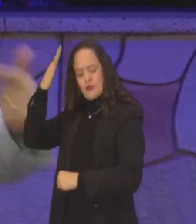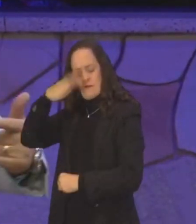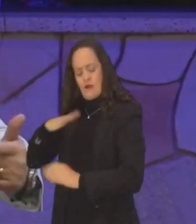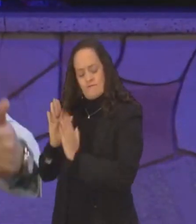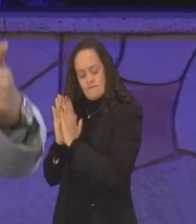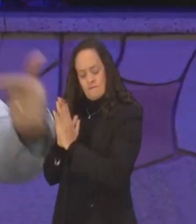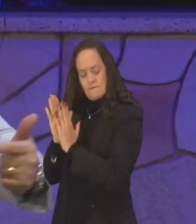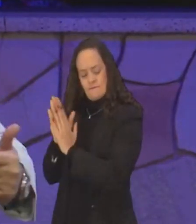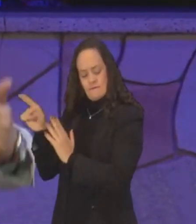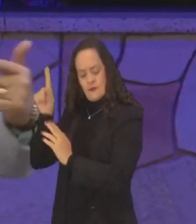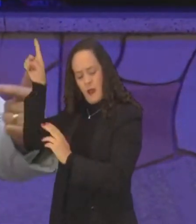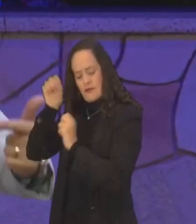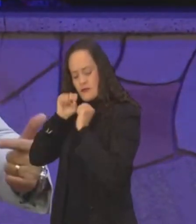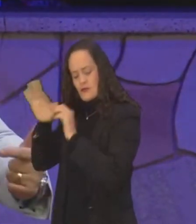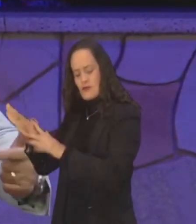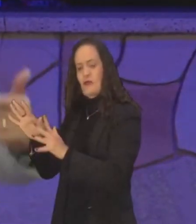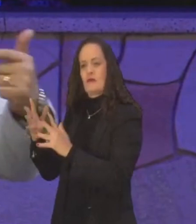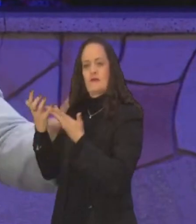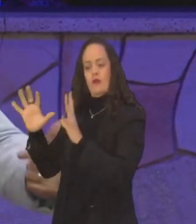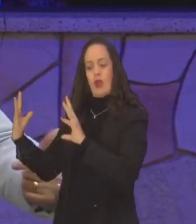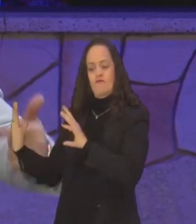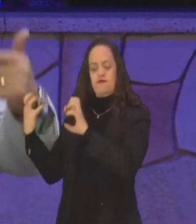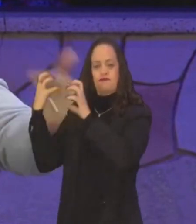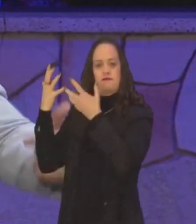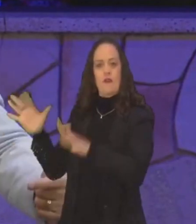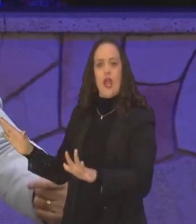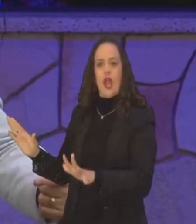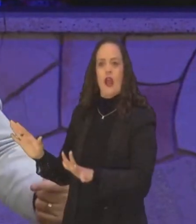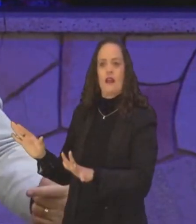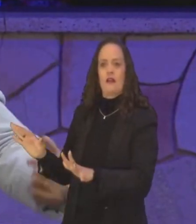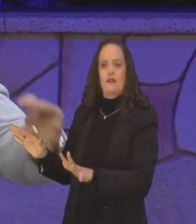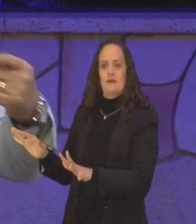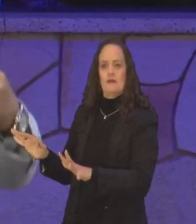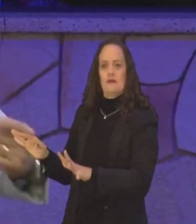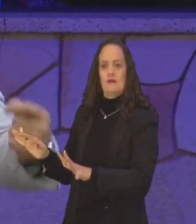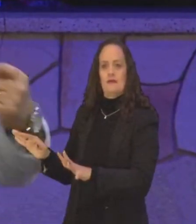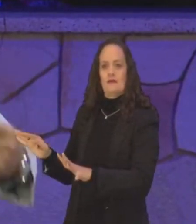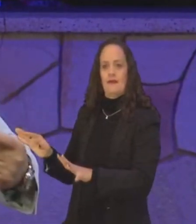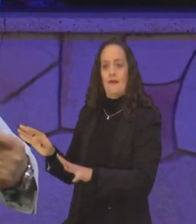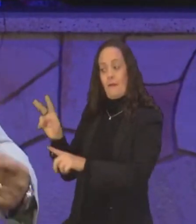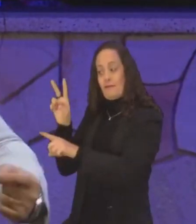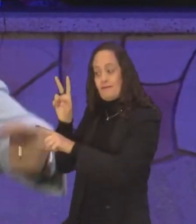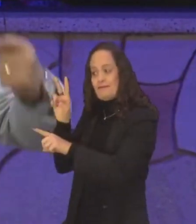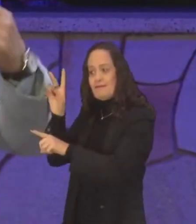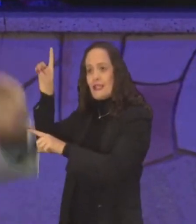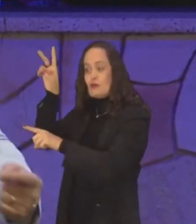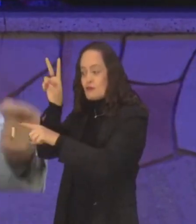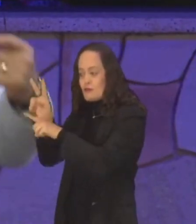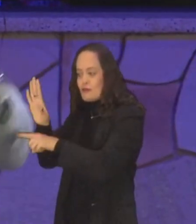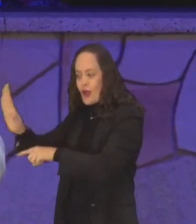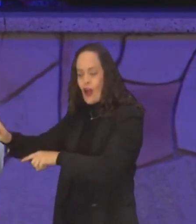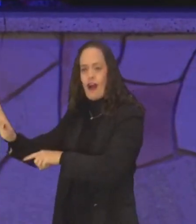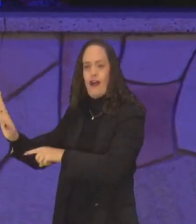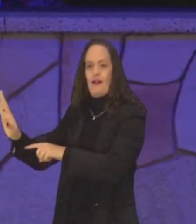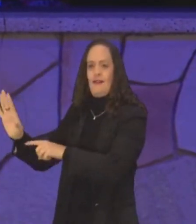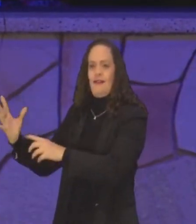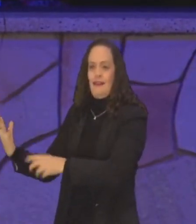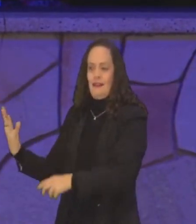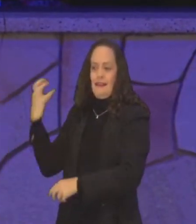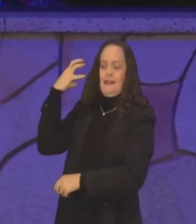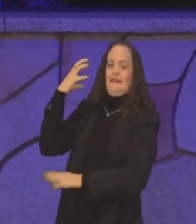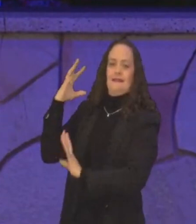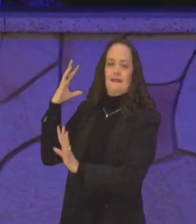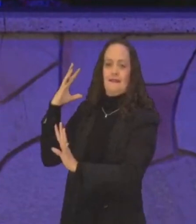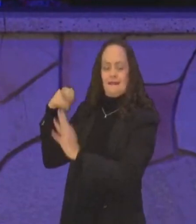pela força, pelo ódio, pela violência, pelo sangue, pelo poder da espada. Até porque eu disse aqui, porque o poder da espada citado aqui